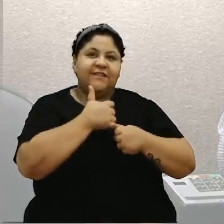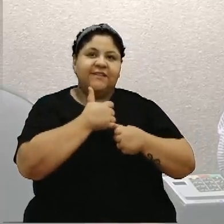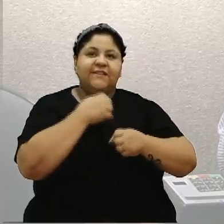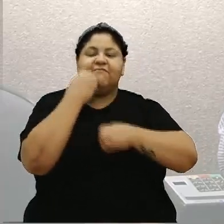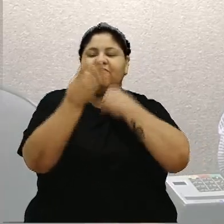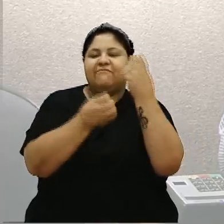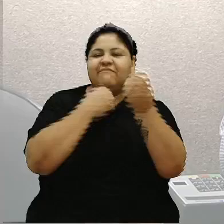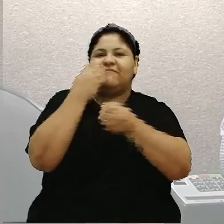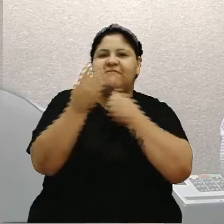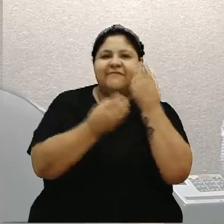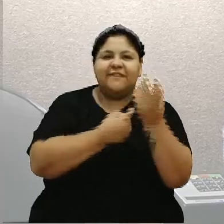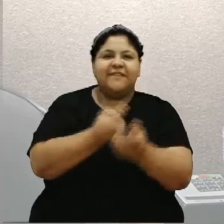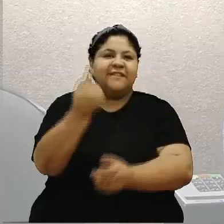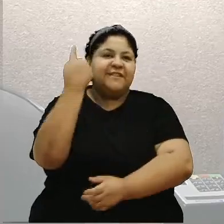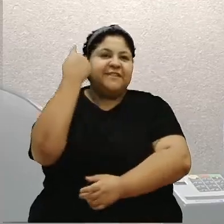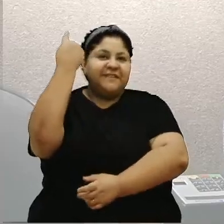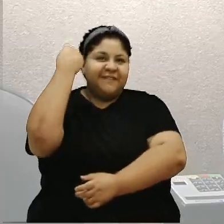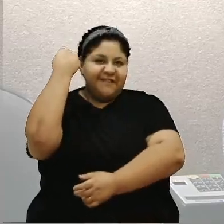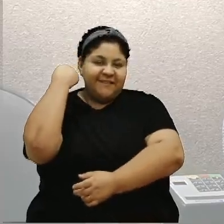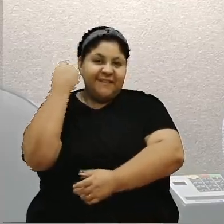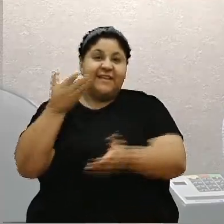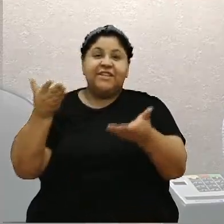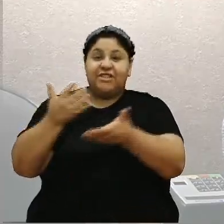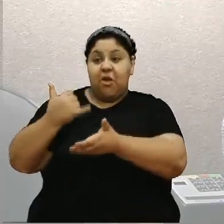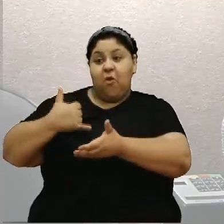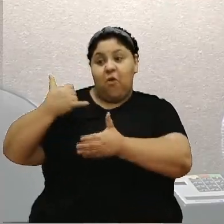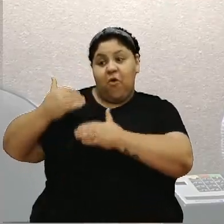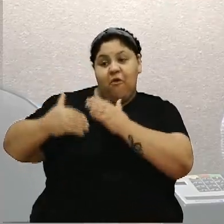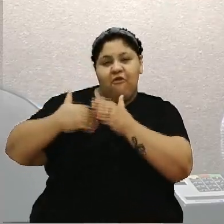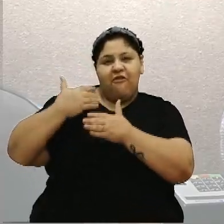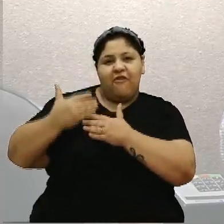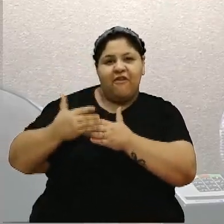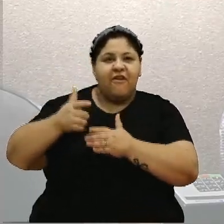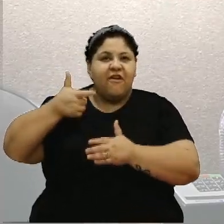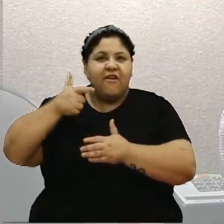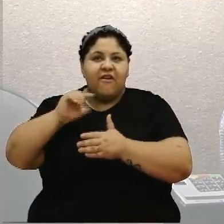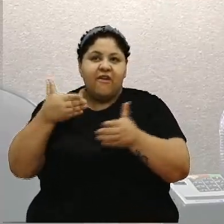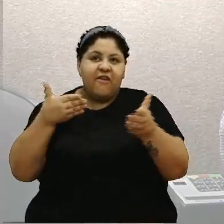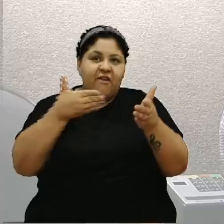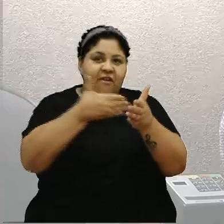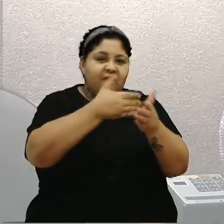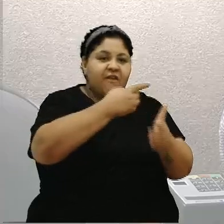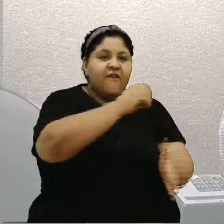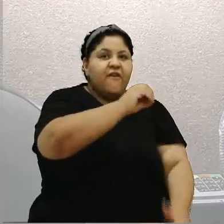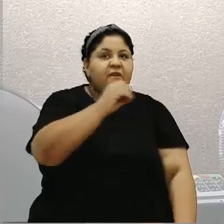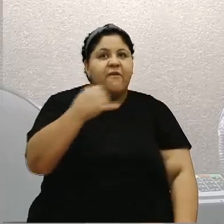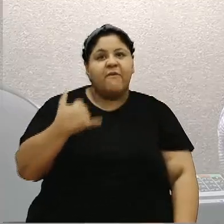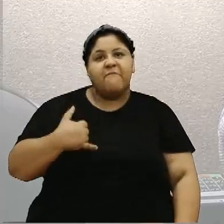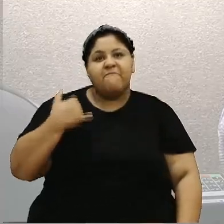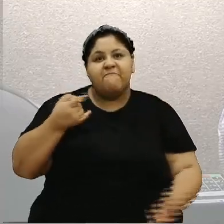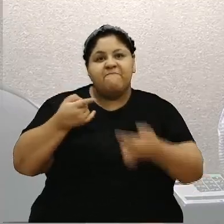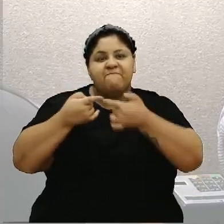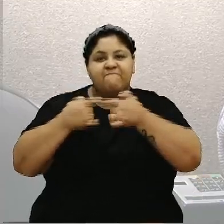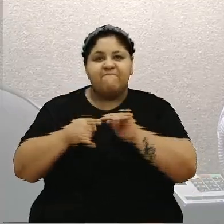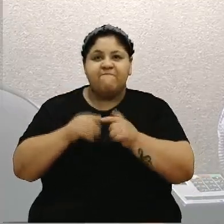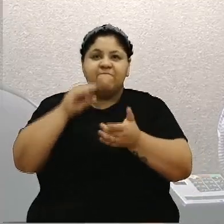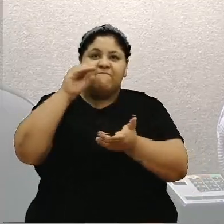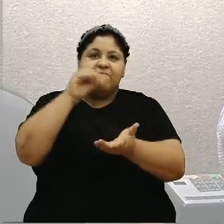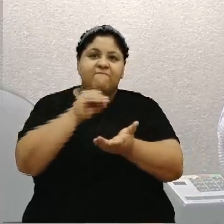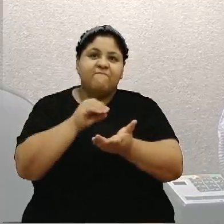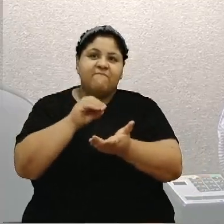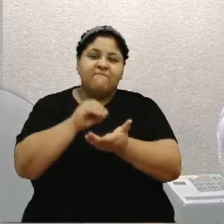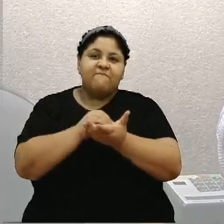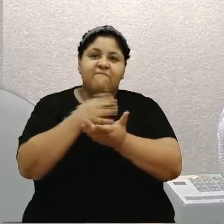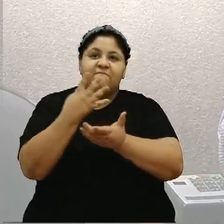de antigamente. Já com idade avançada, almejava chegar aos 100 anos de idade, porém, faltando